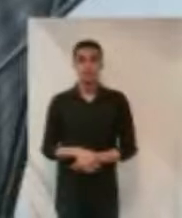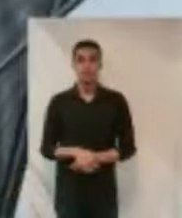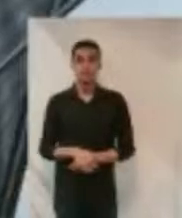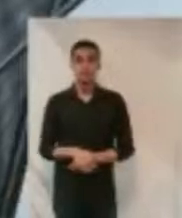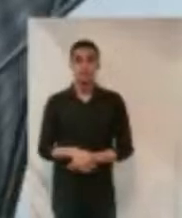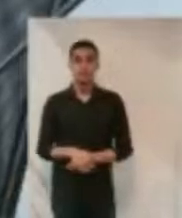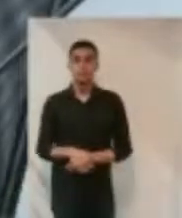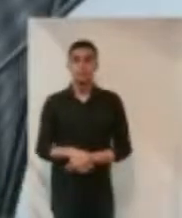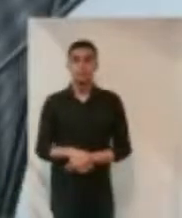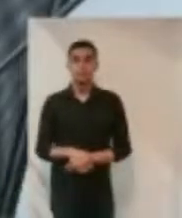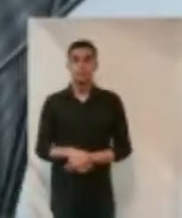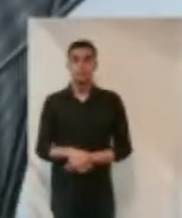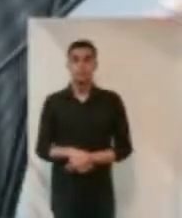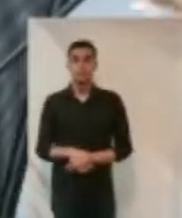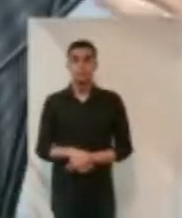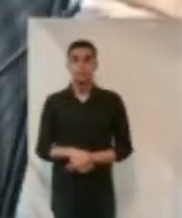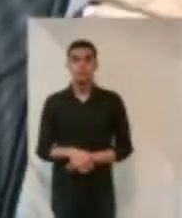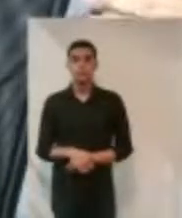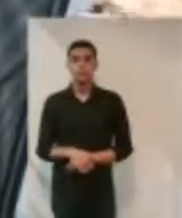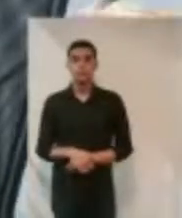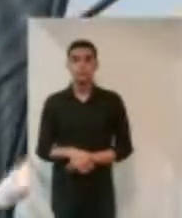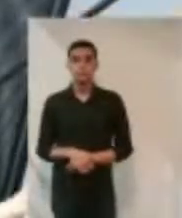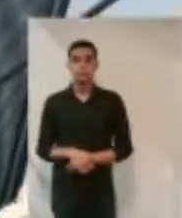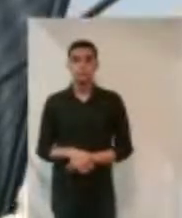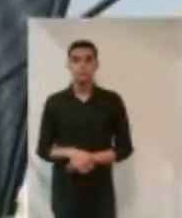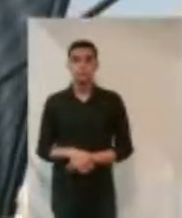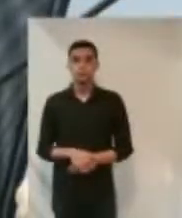Vocês estão vendo minha tela? Não, né?